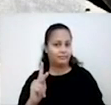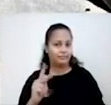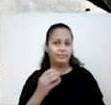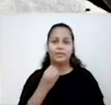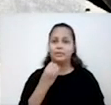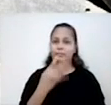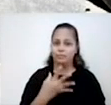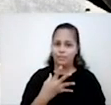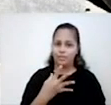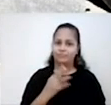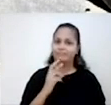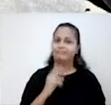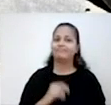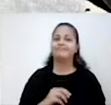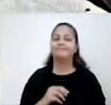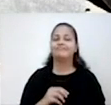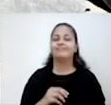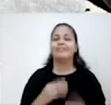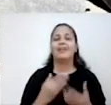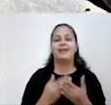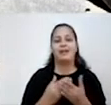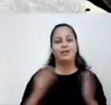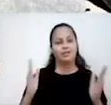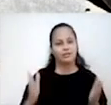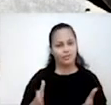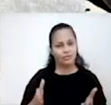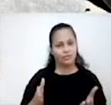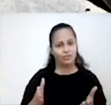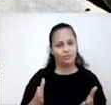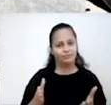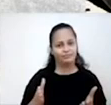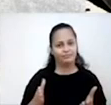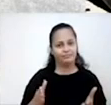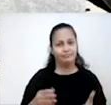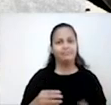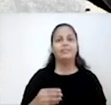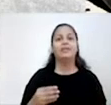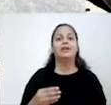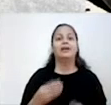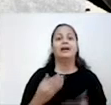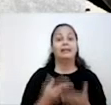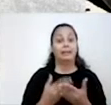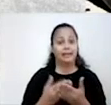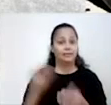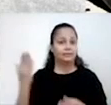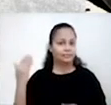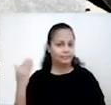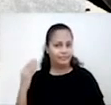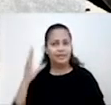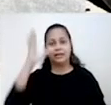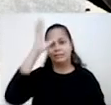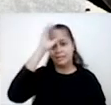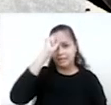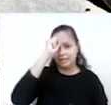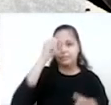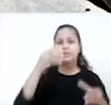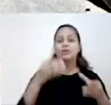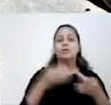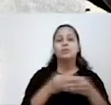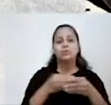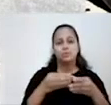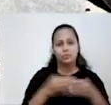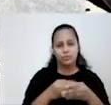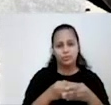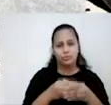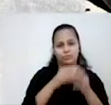ok? Bom, recado dado, vamos para a aula de hoje. Na nossa última aula, nós aprendemos um pouco sobre